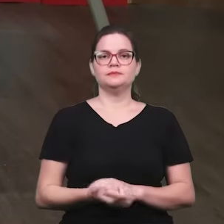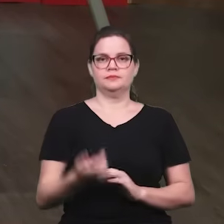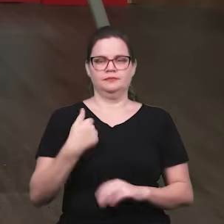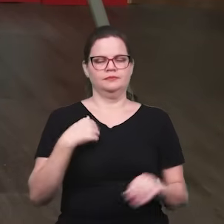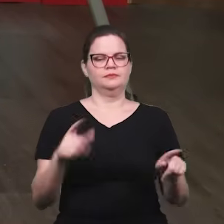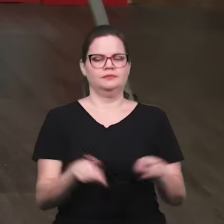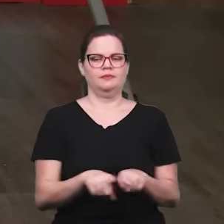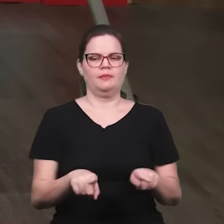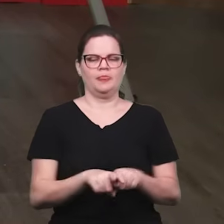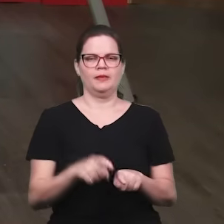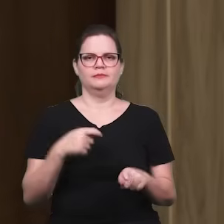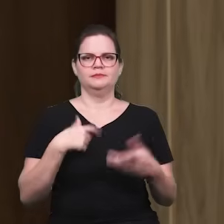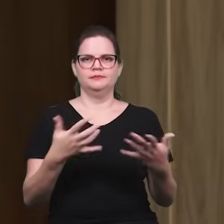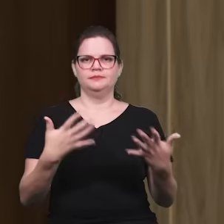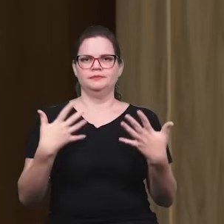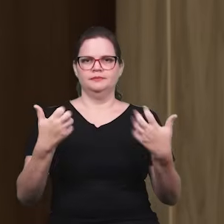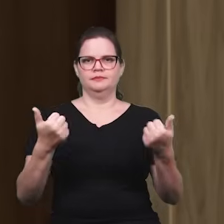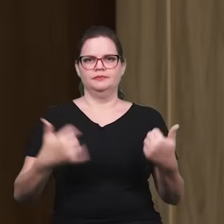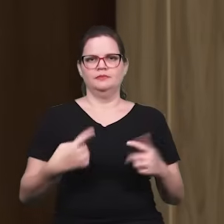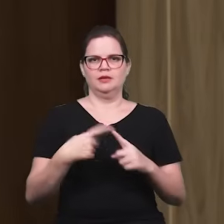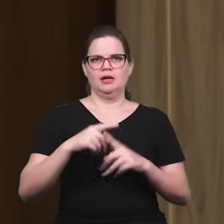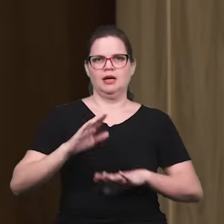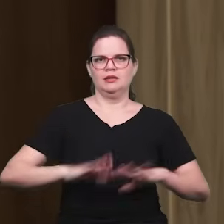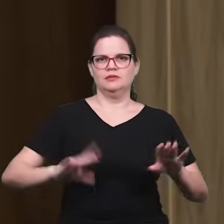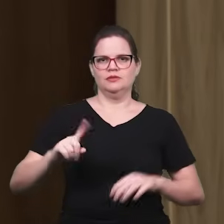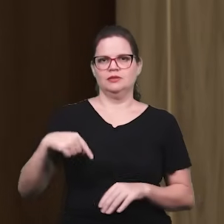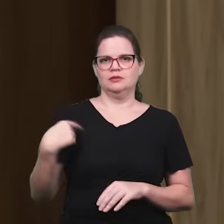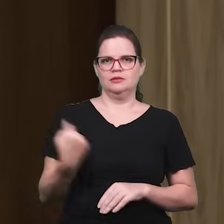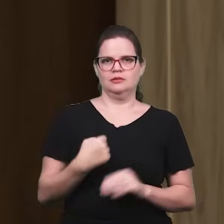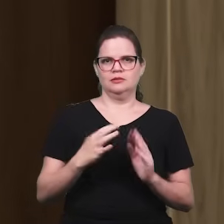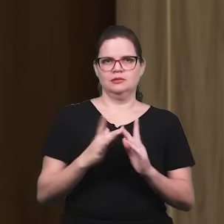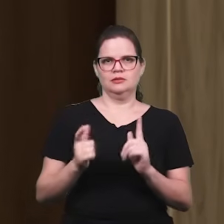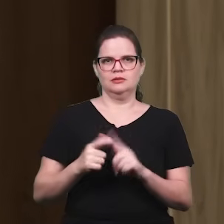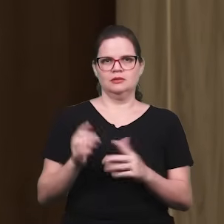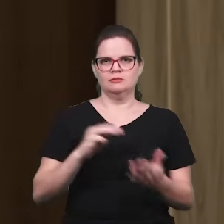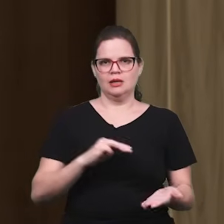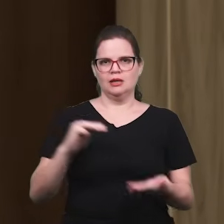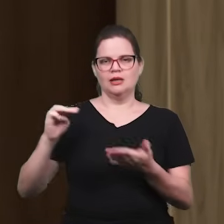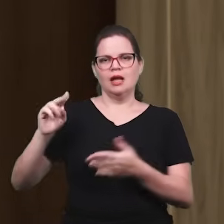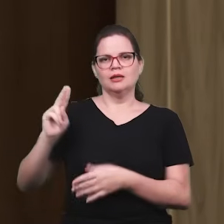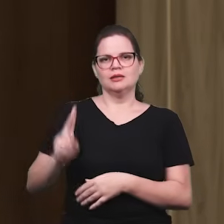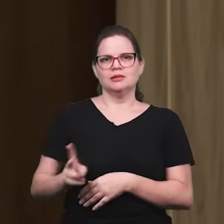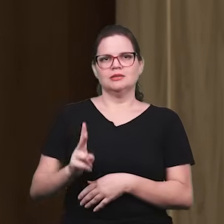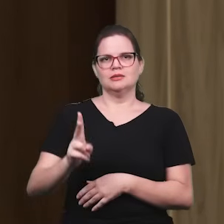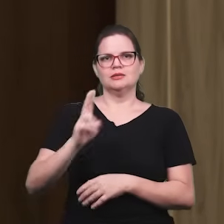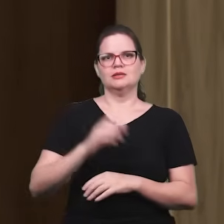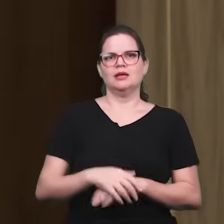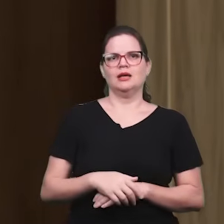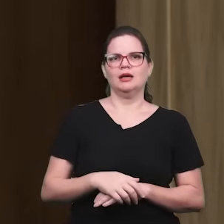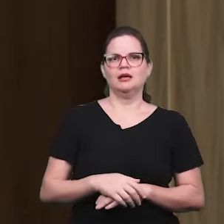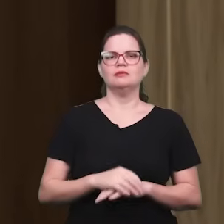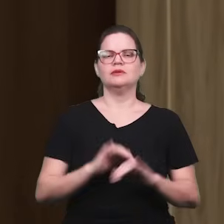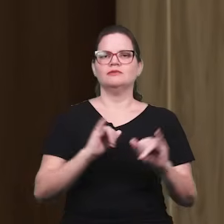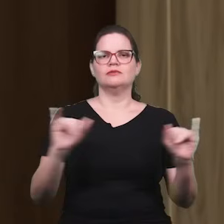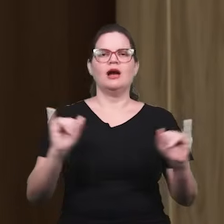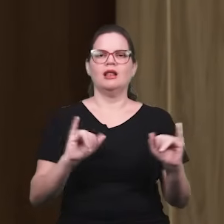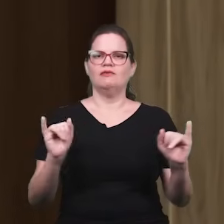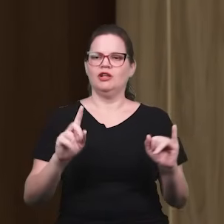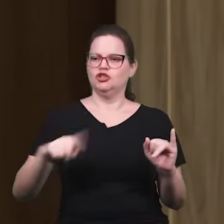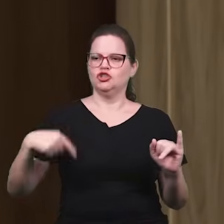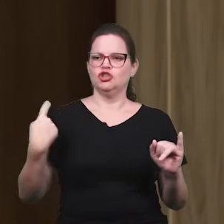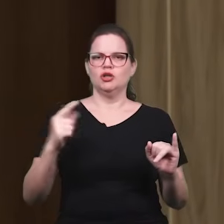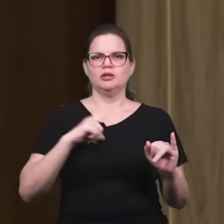porque às vezes nós da Igreja Cristã Maranata, às vezes somos mencionados, fazem